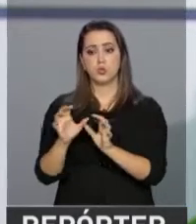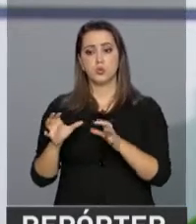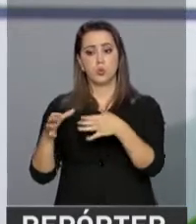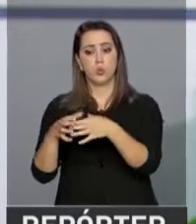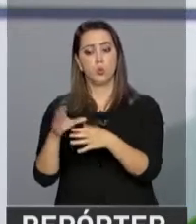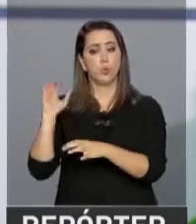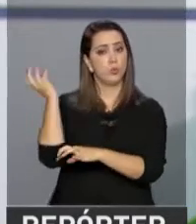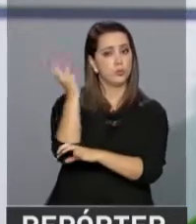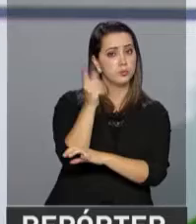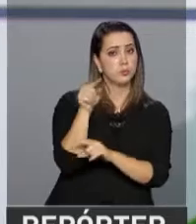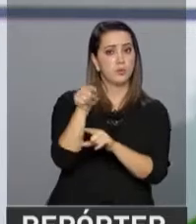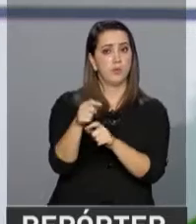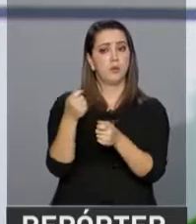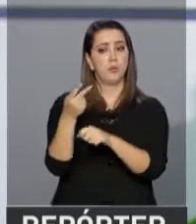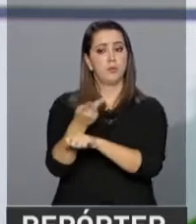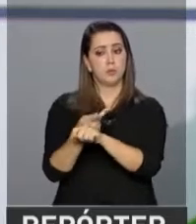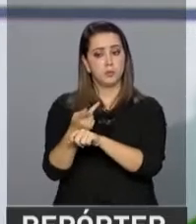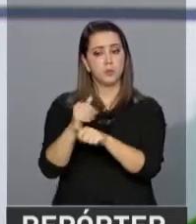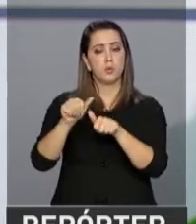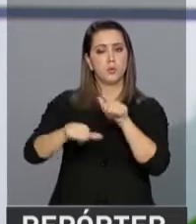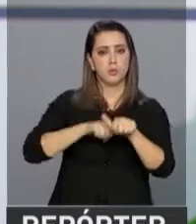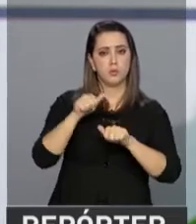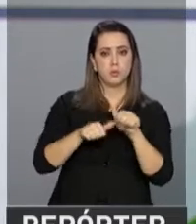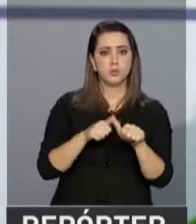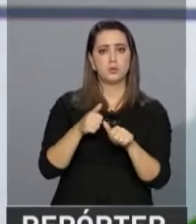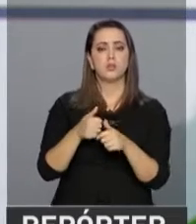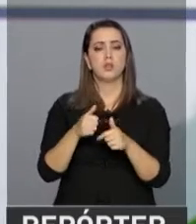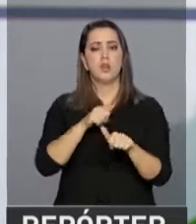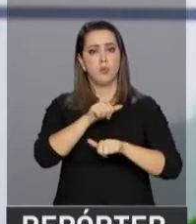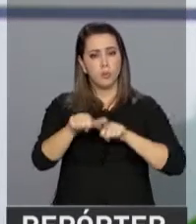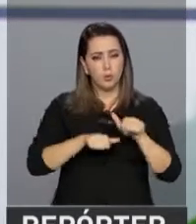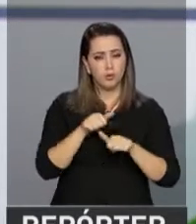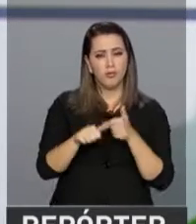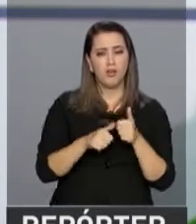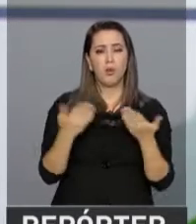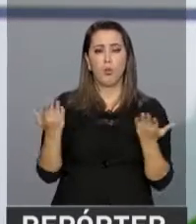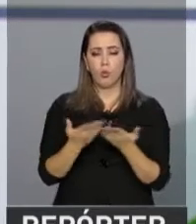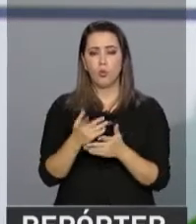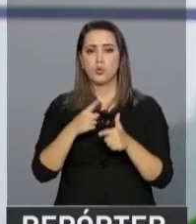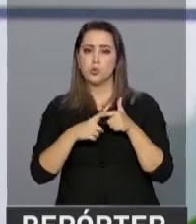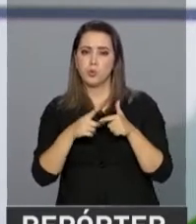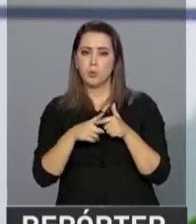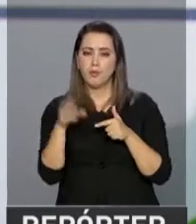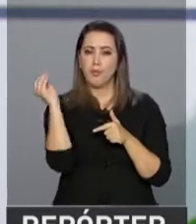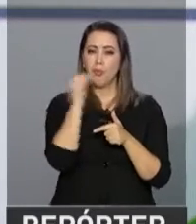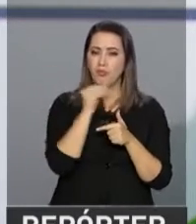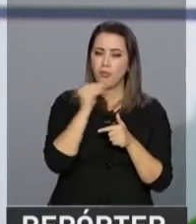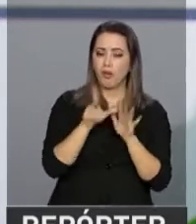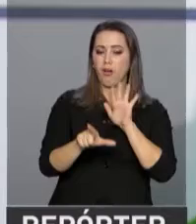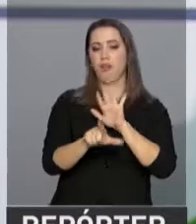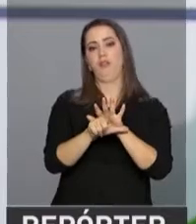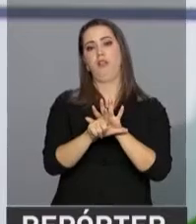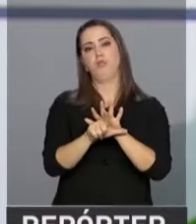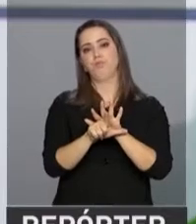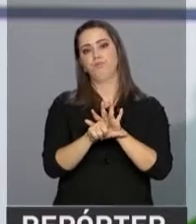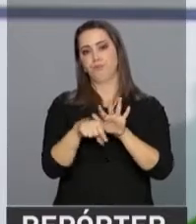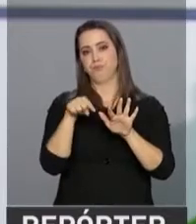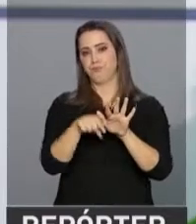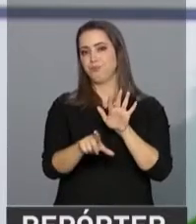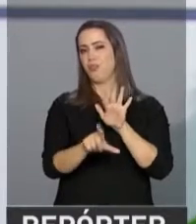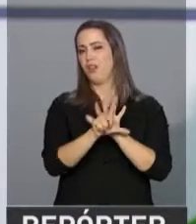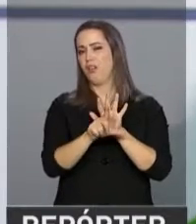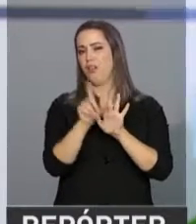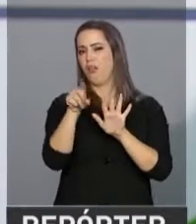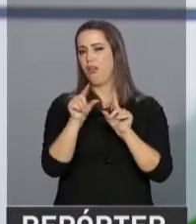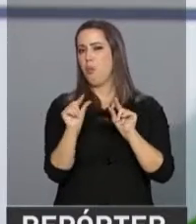e quero acentuar, a frágil situação atual. As leis que protegem os recursos hídricos